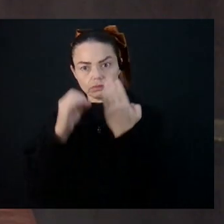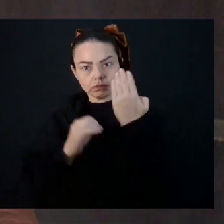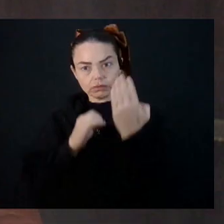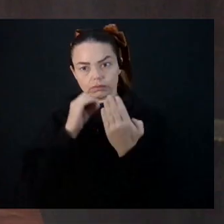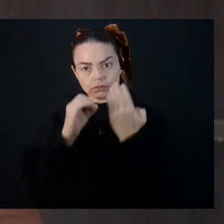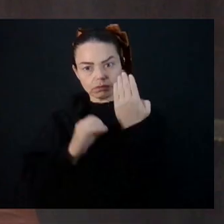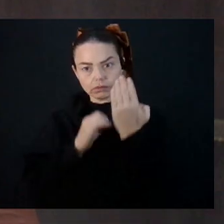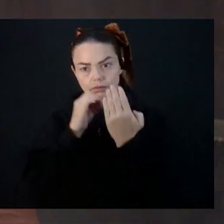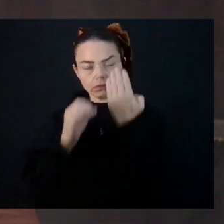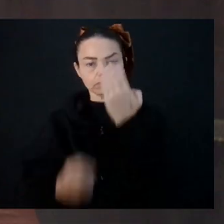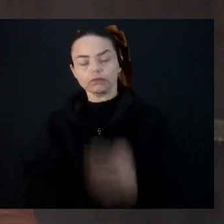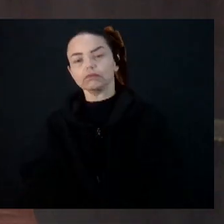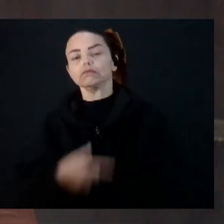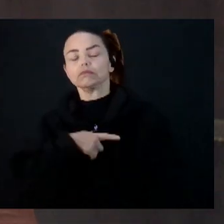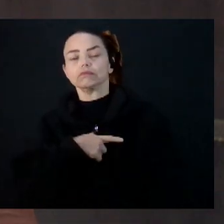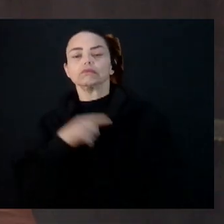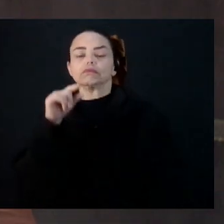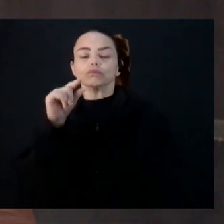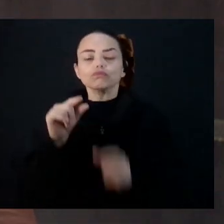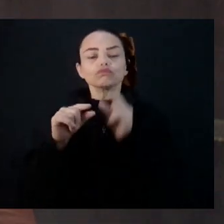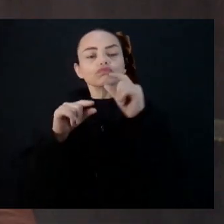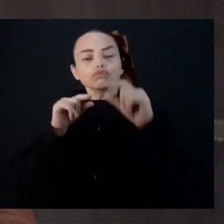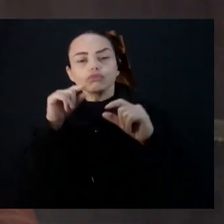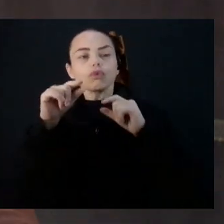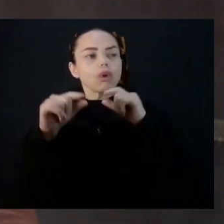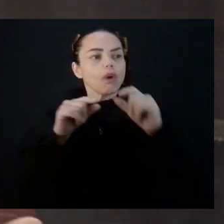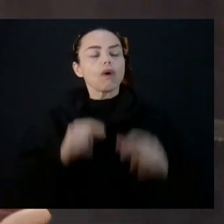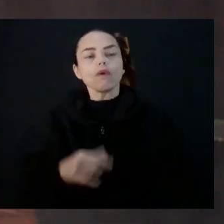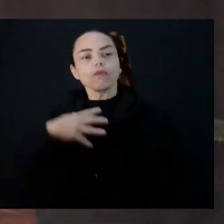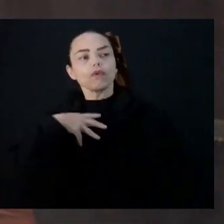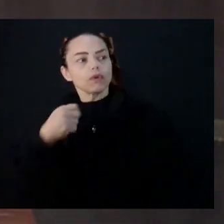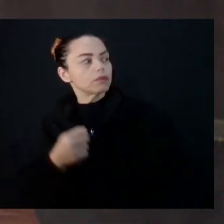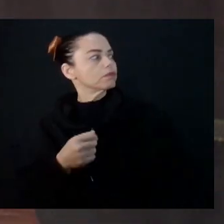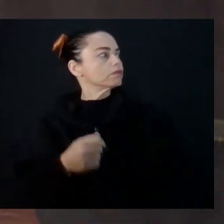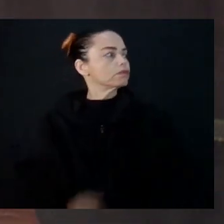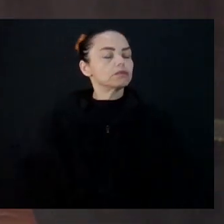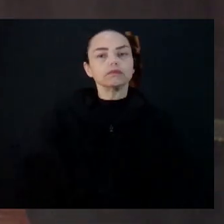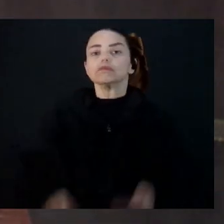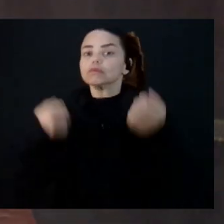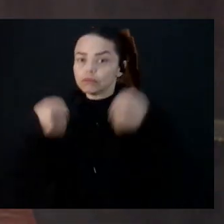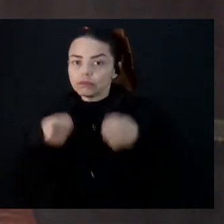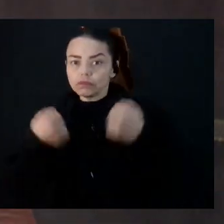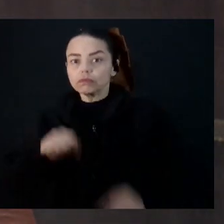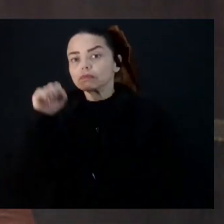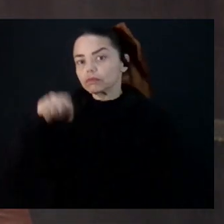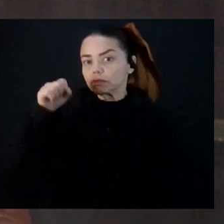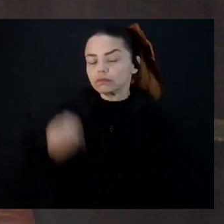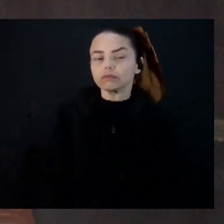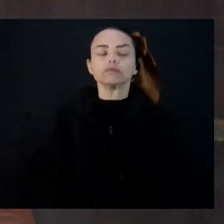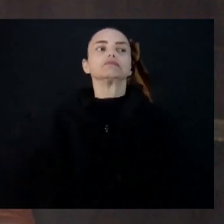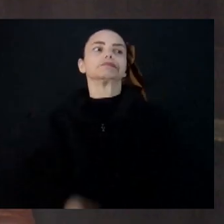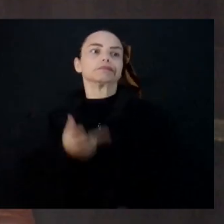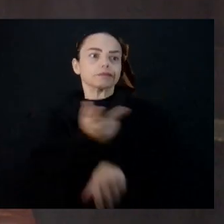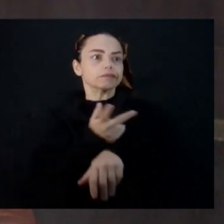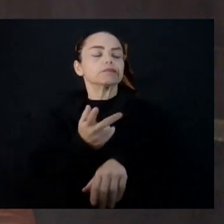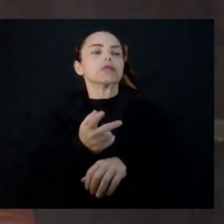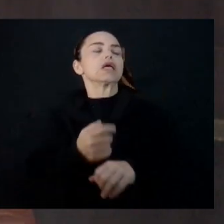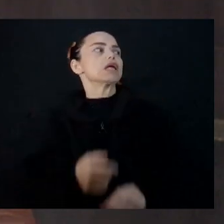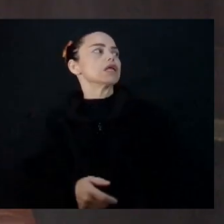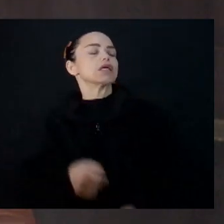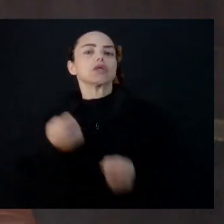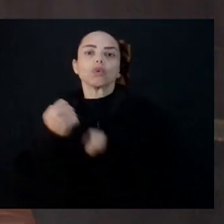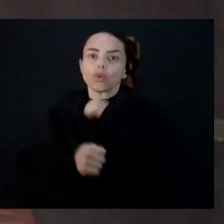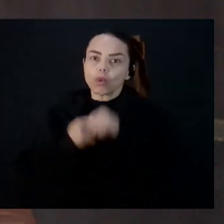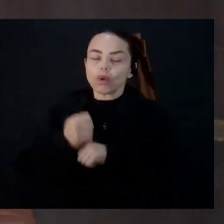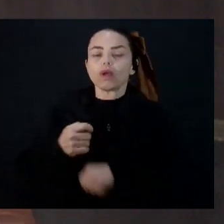uma pequena porção para o nosso filho, mas que a gente vai precisar sim, né, correr atrás de outros tratamentos que